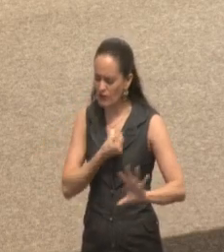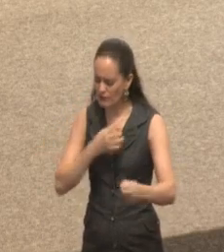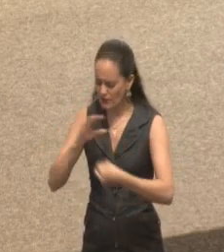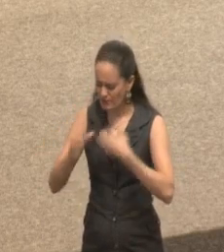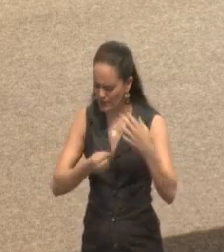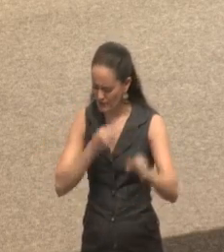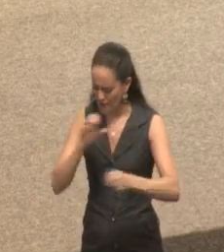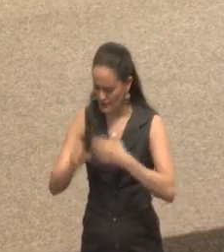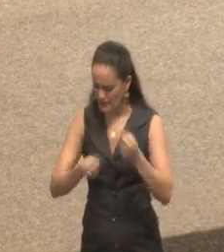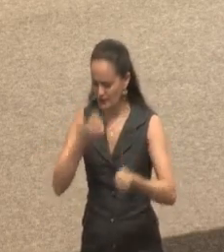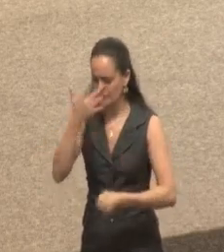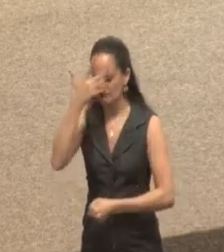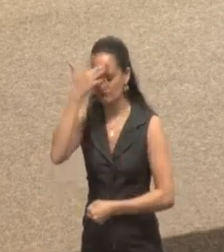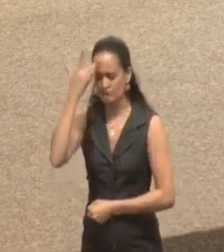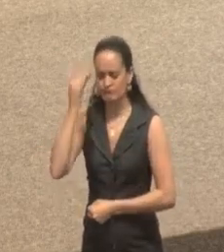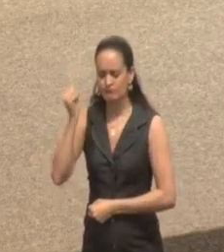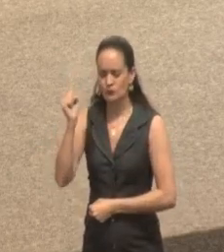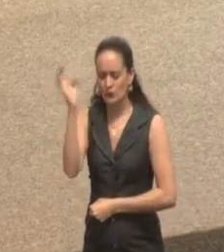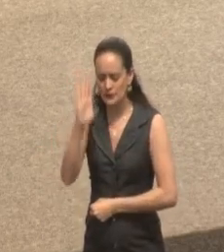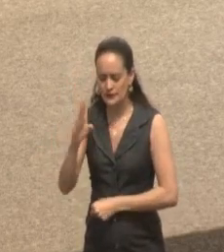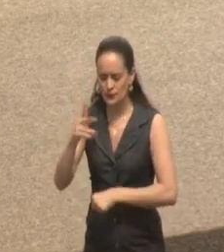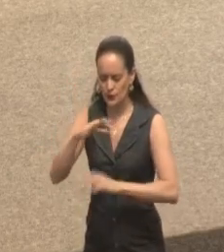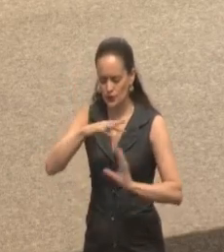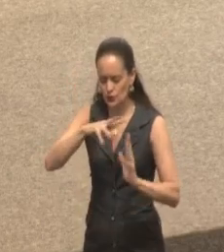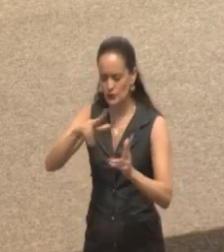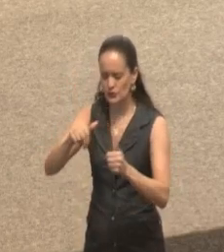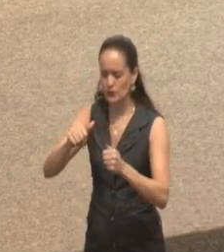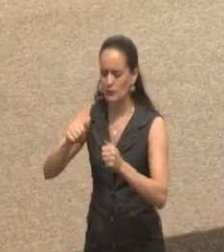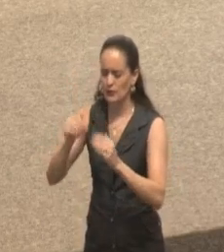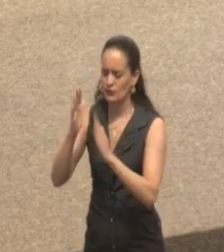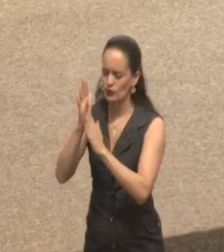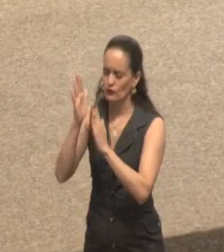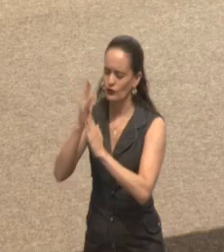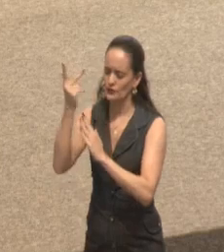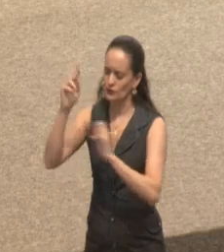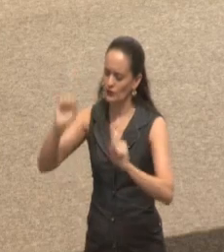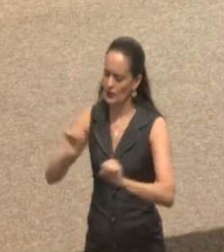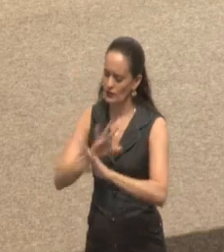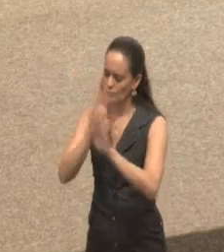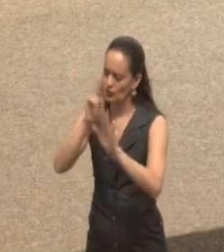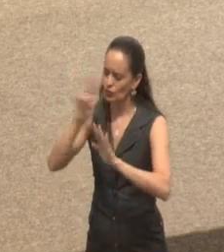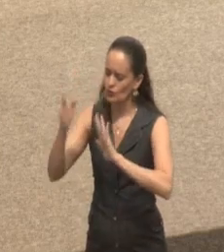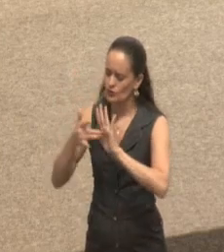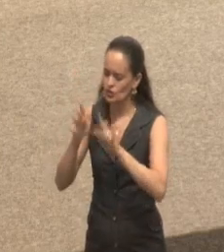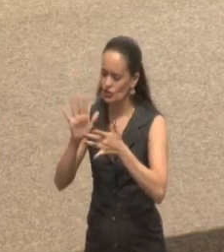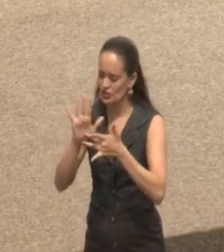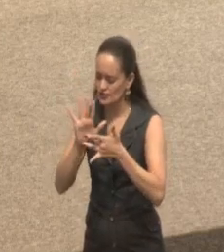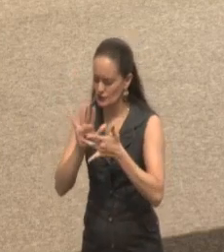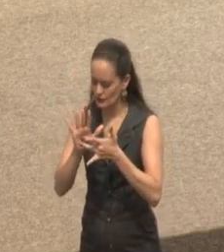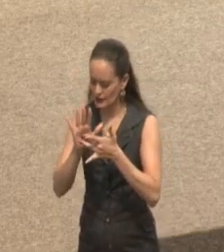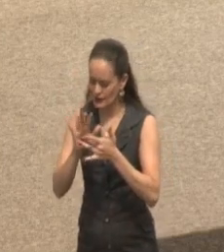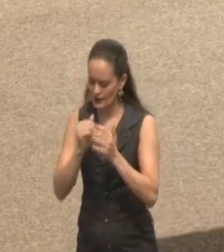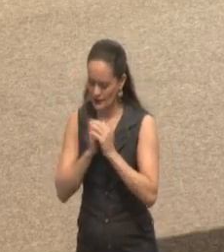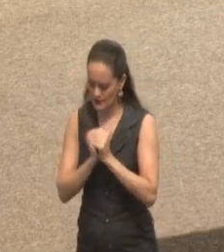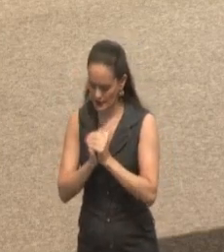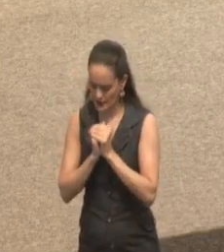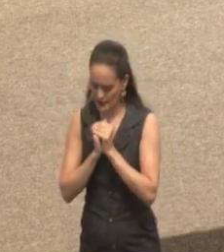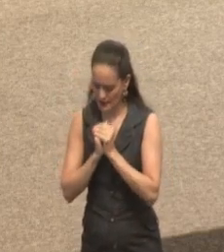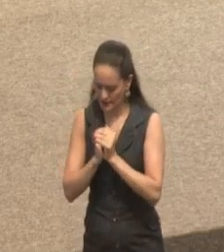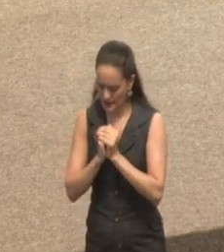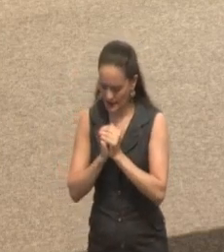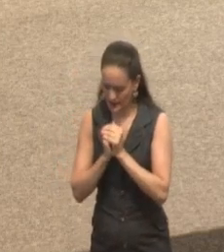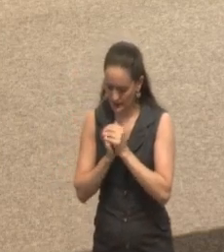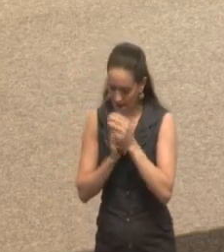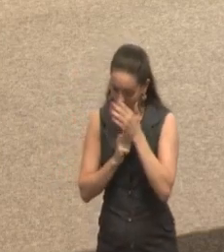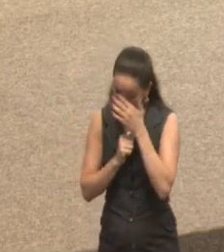Distrito Federal, no Brasil e no mundo, para o louvor da tua glória. Em nome de Jesus, amém e